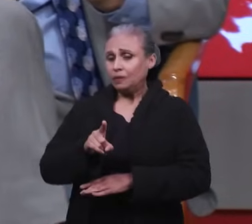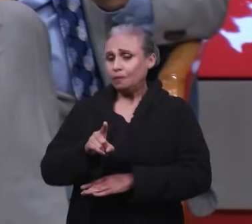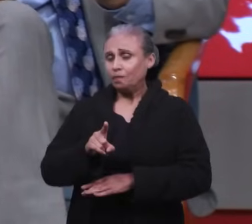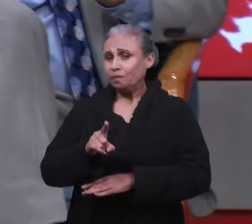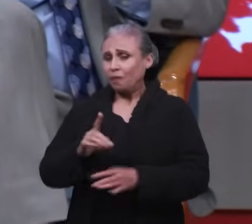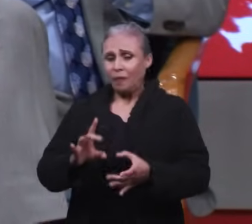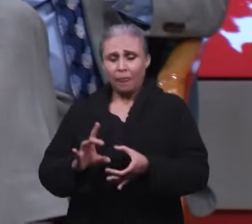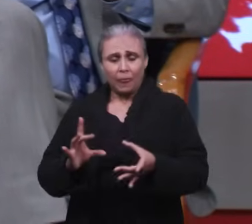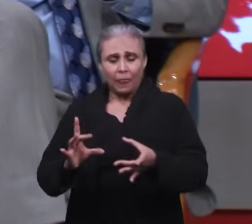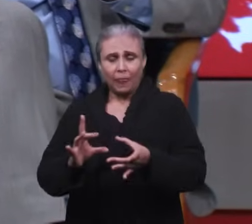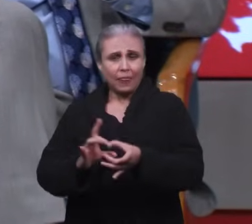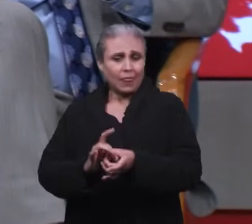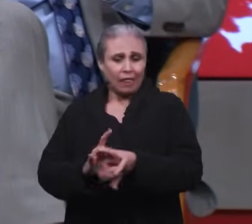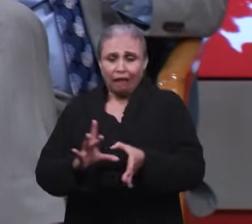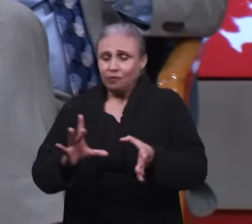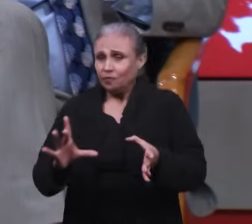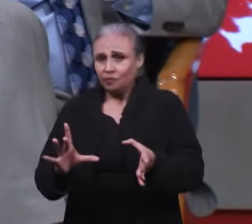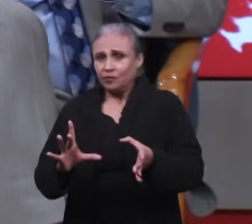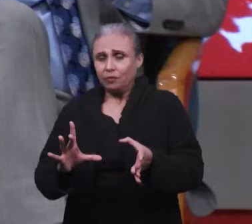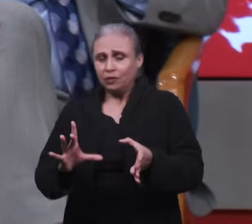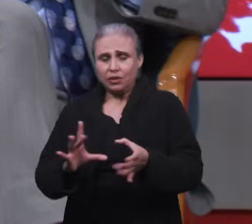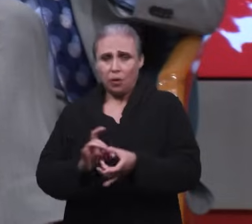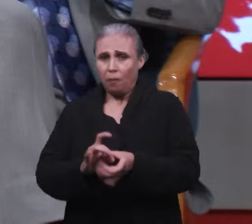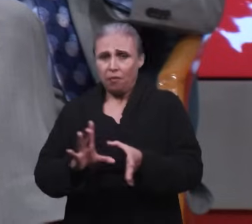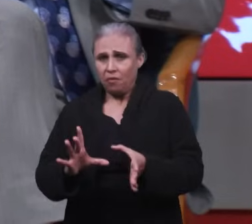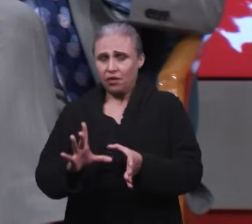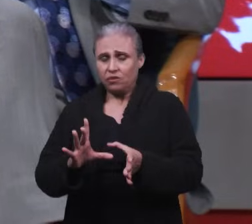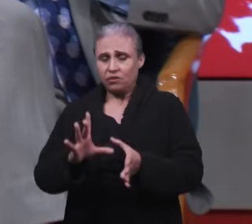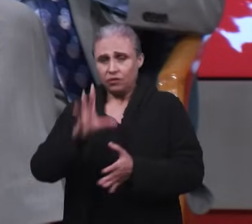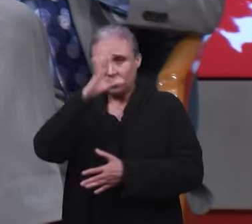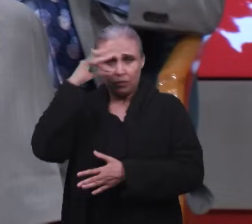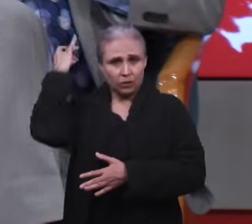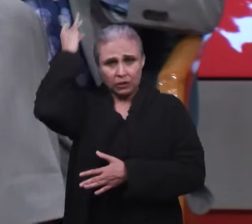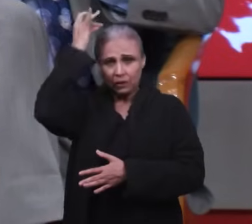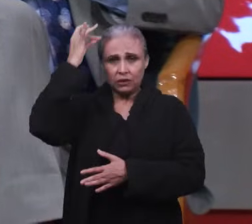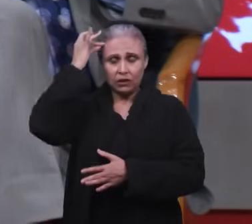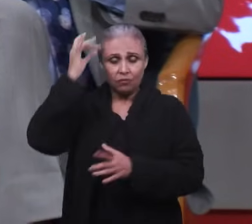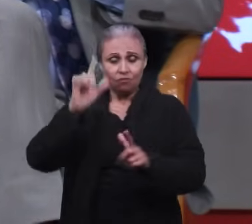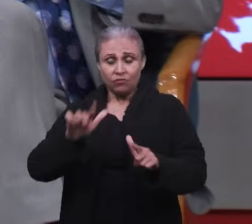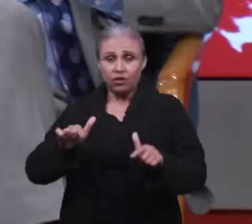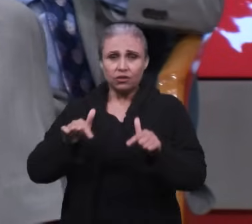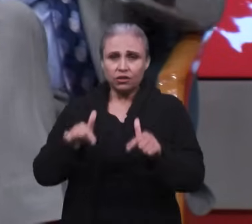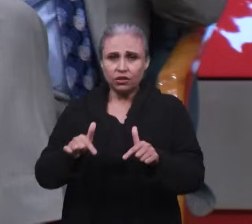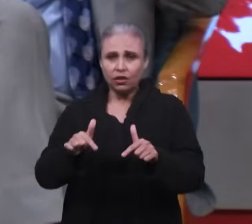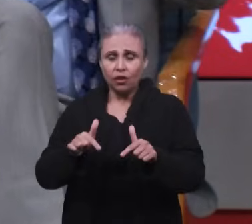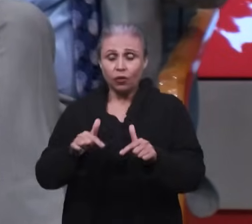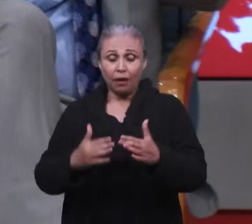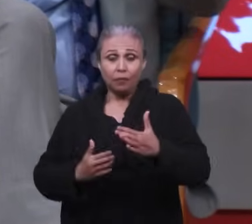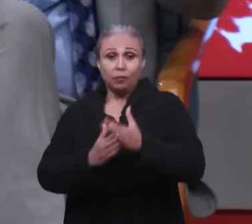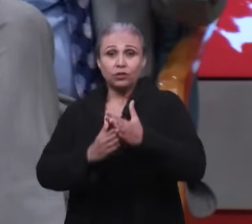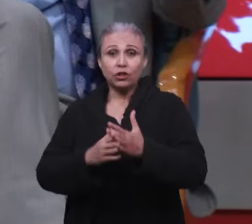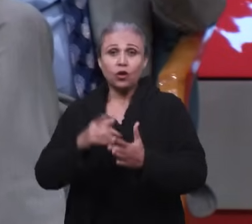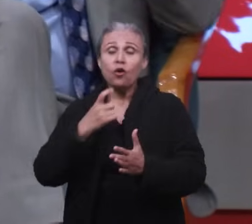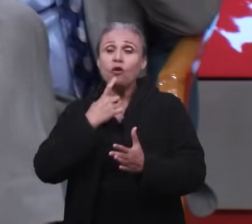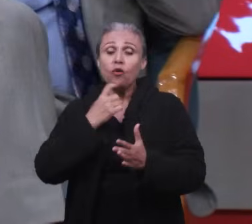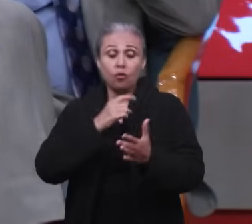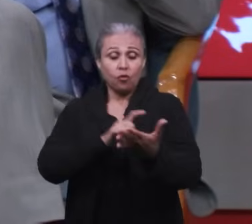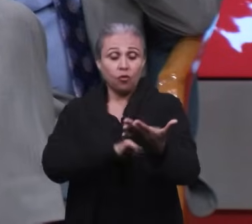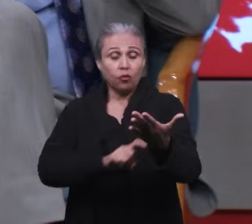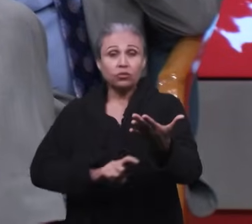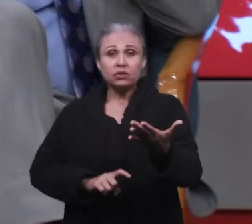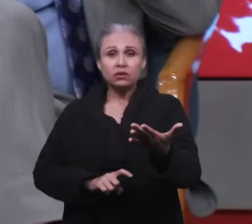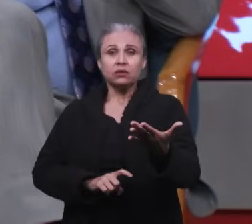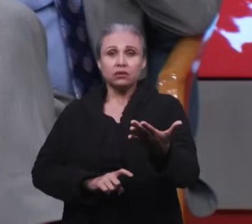alguma forma não permite, pela sua restrição, alguma coisa está impedindo que esse sangue chegue